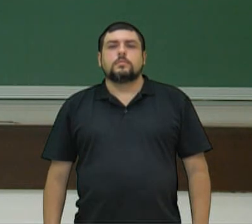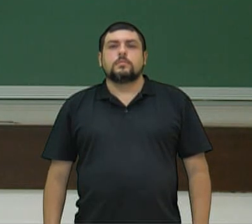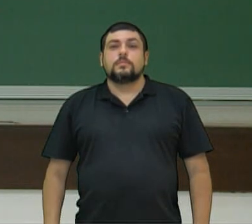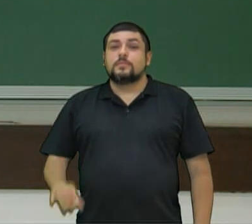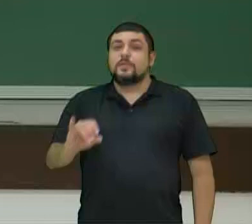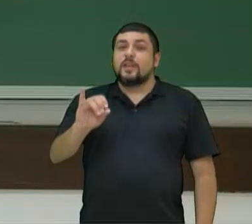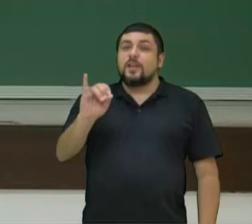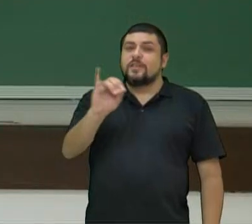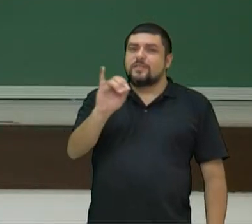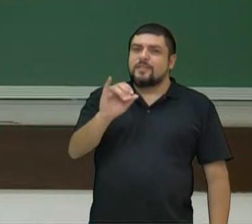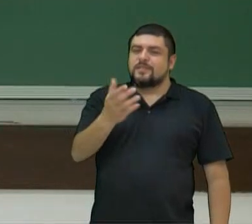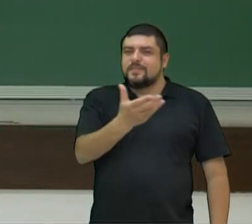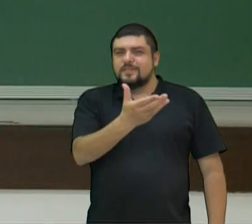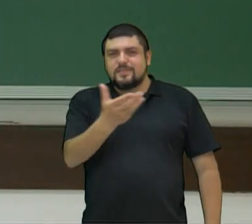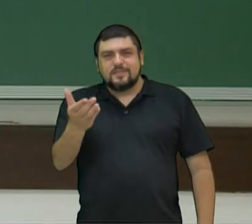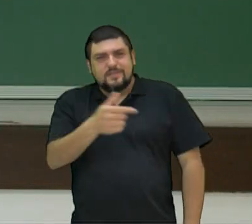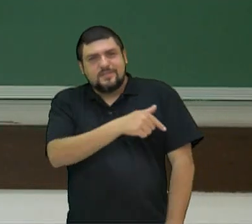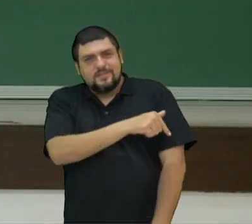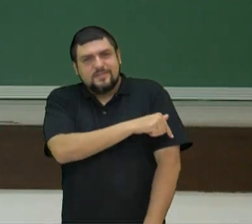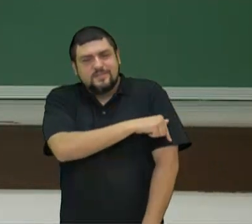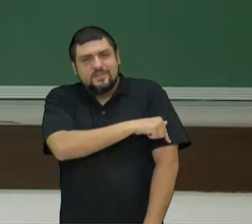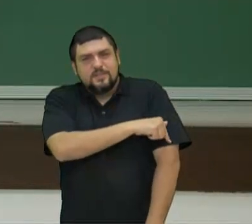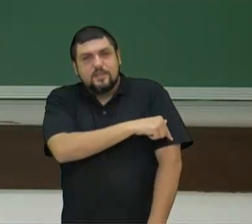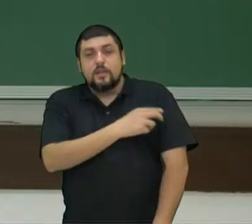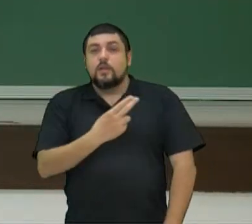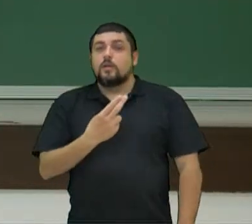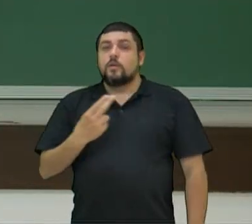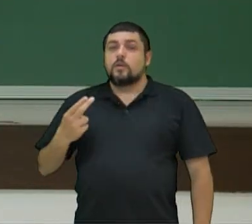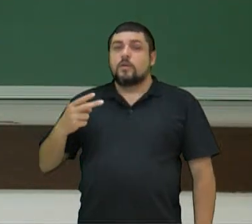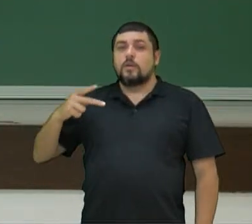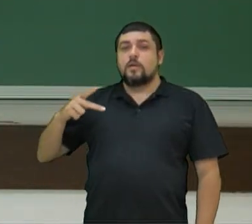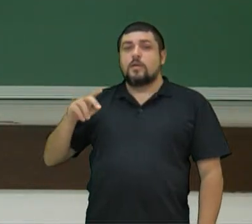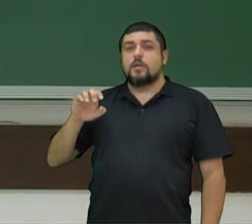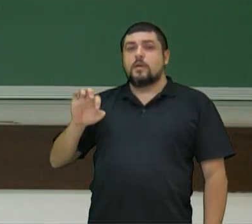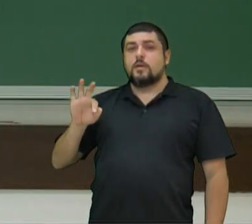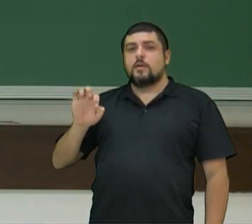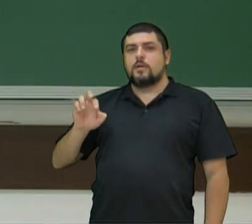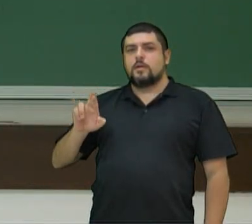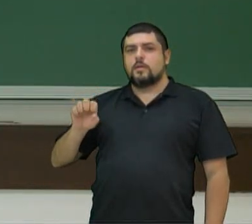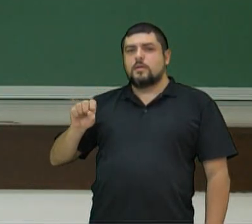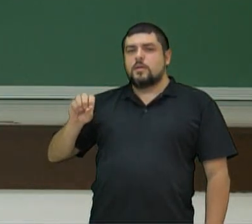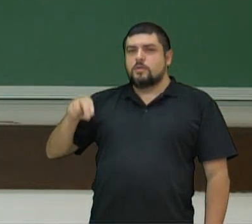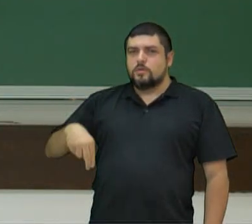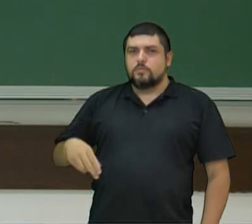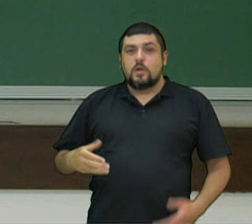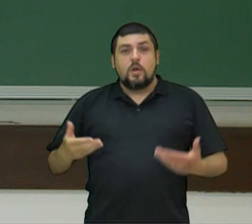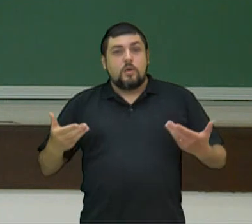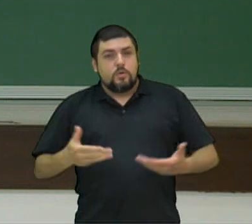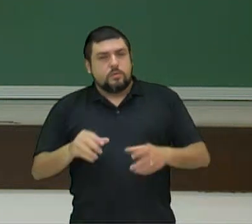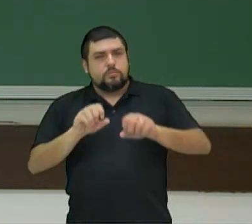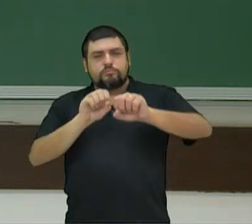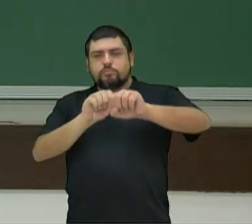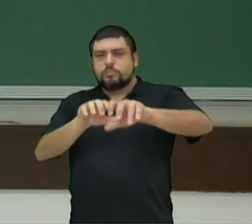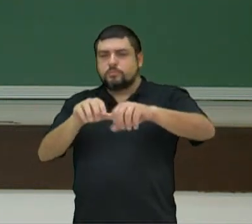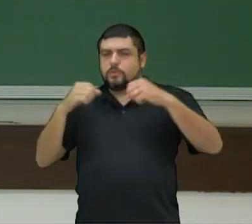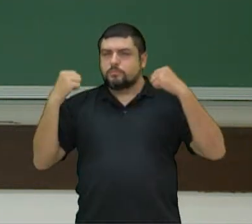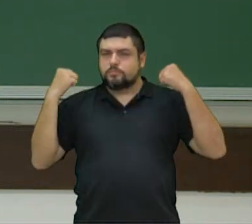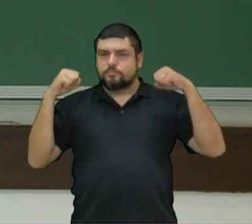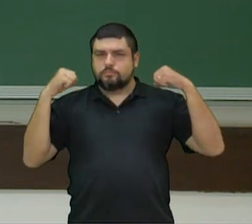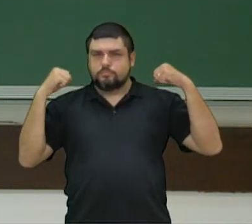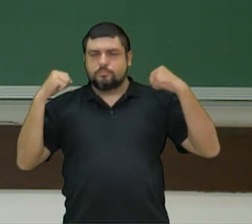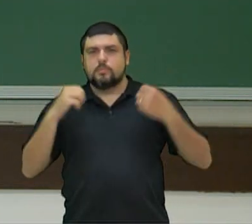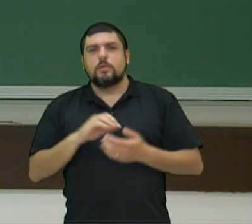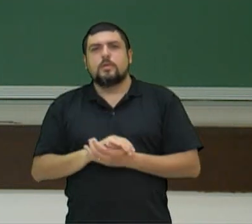Olá pessoal do sétimo ano, eu sou o professor Peterson e hoje tem aula de educação física. Mas antes